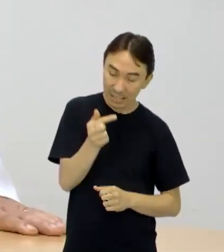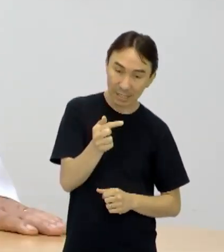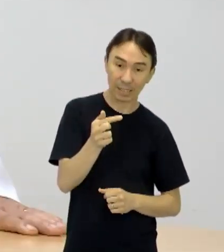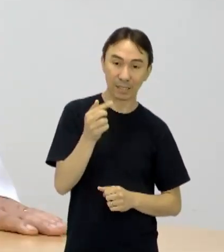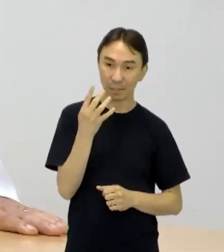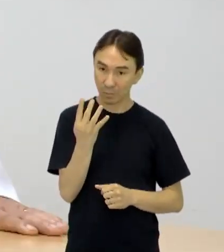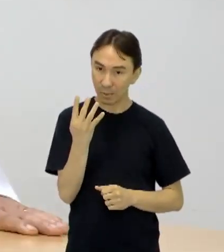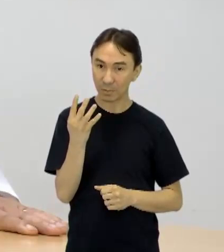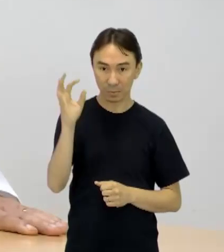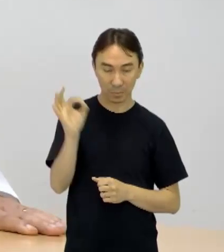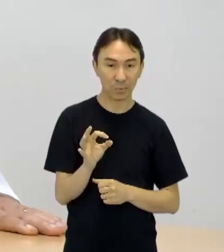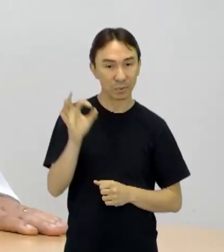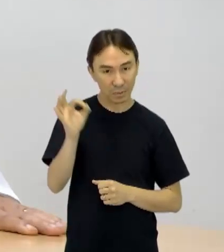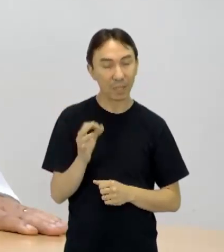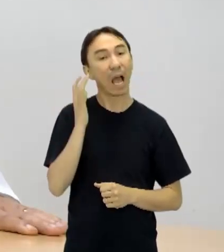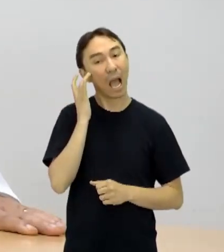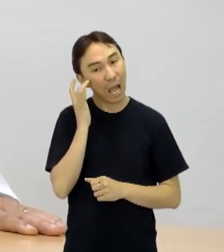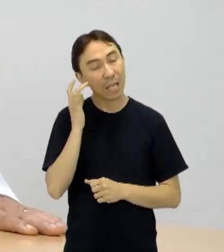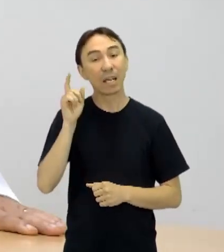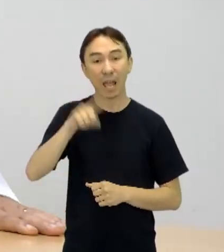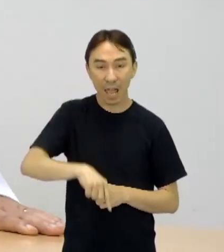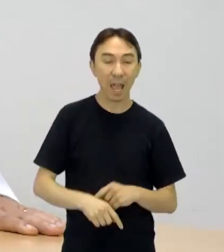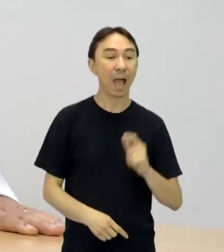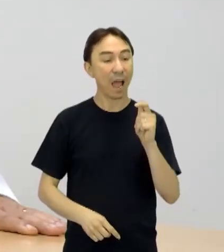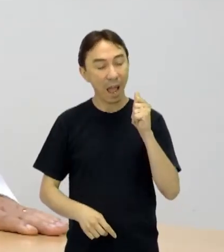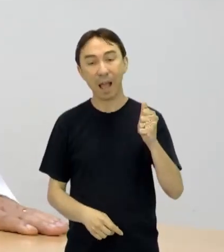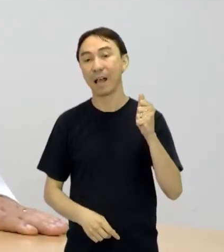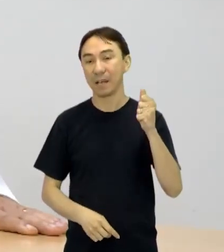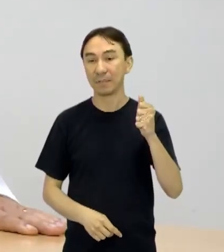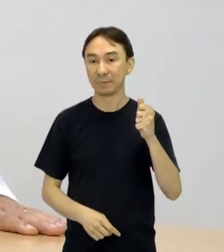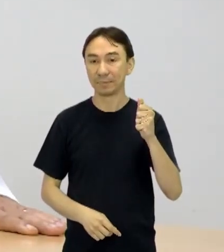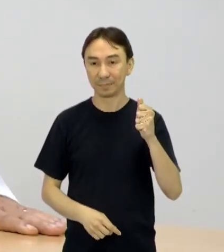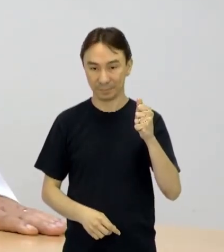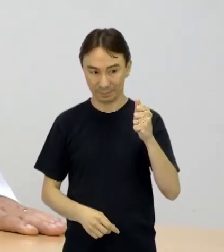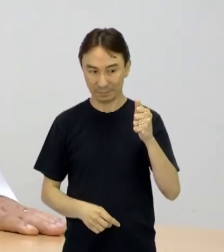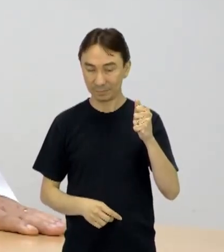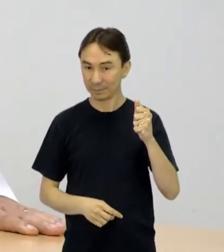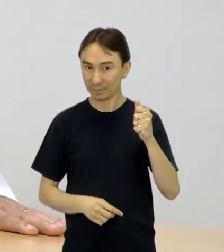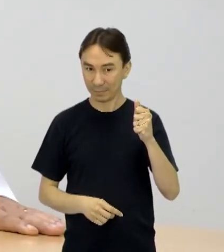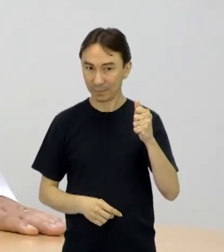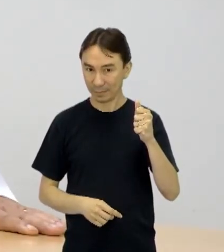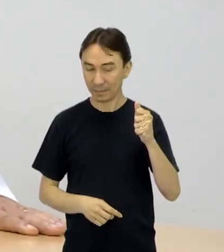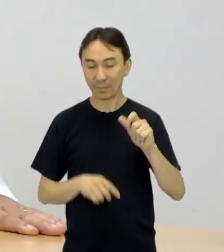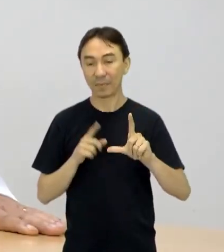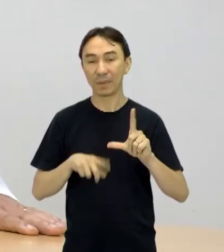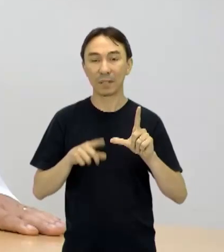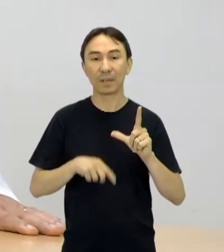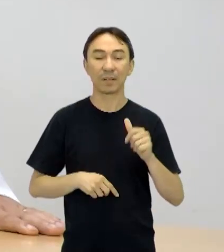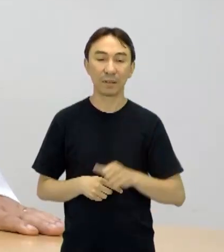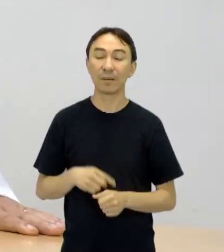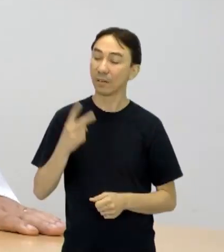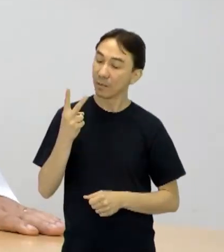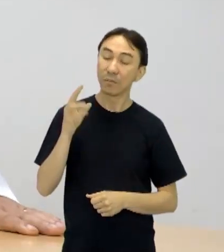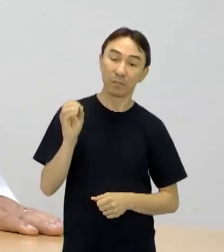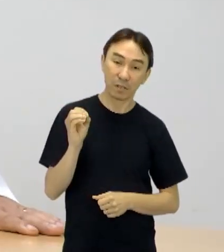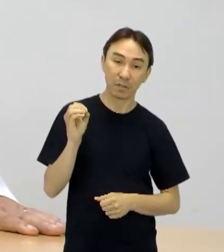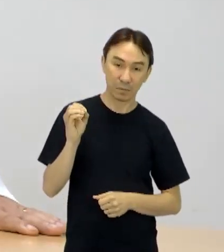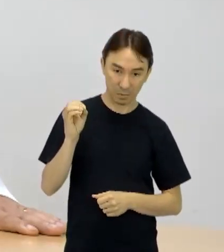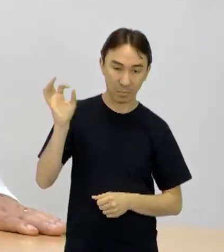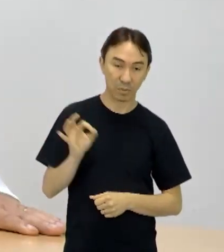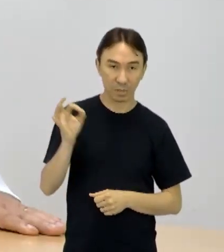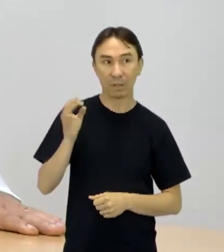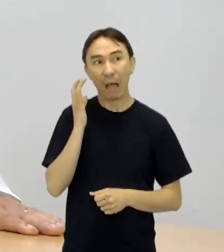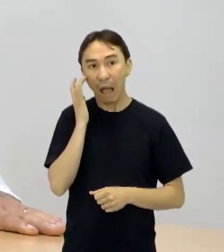74% acha que é a letra A. Tá Everest, bom? Muito bem. 74%. 20% acha que é a letra